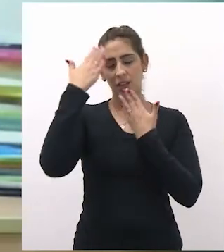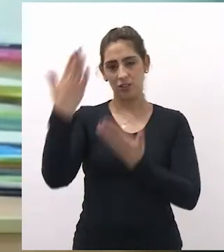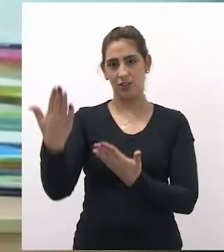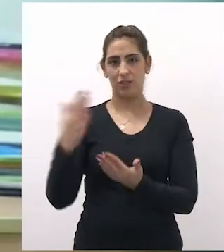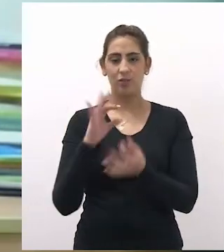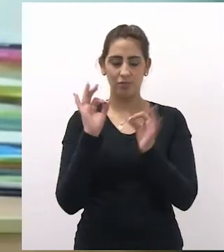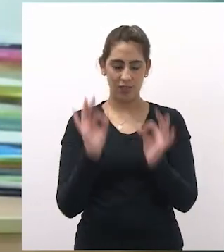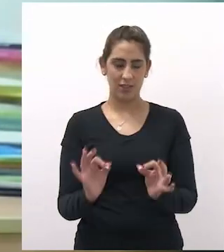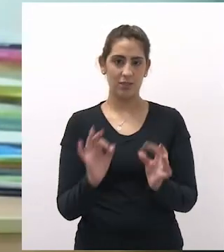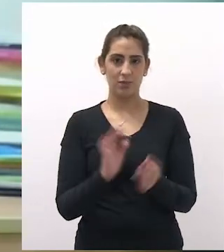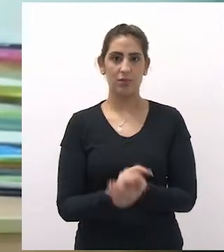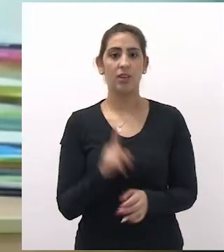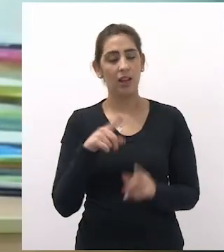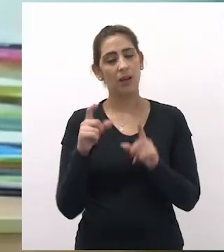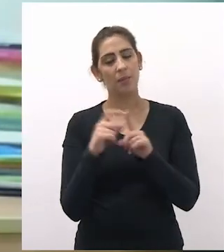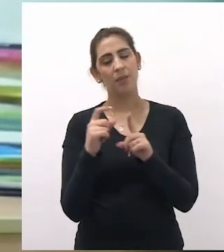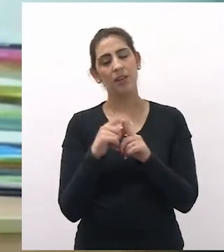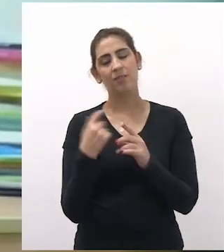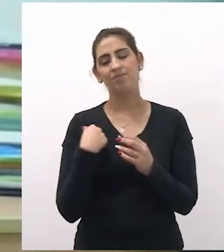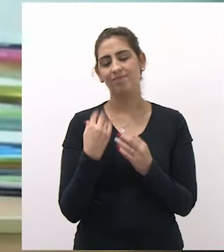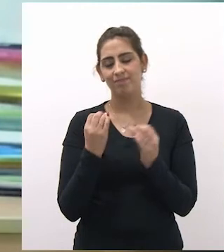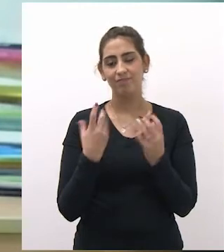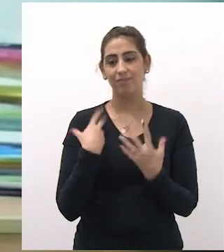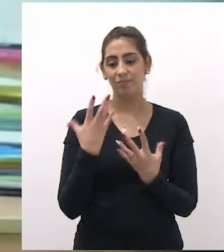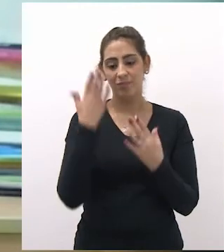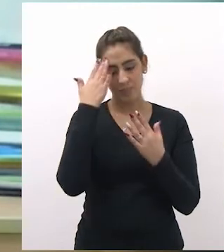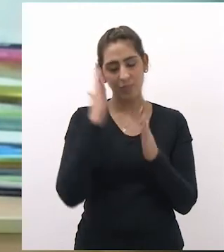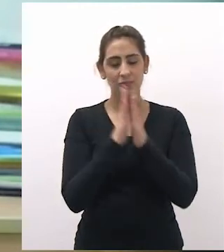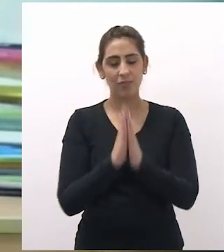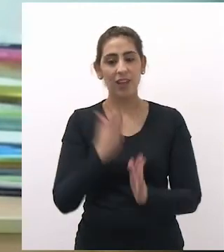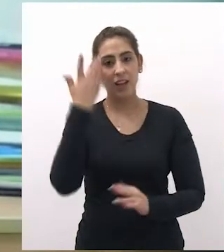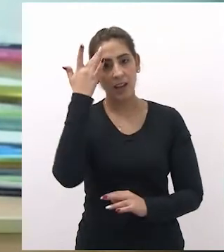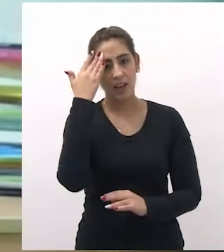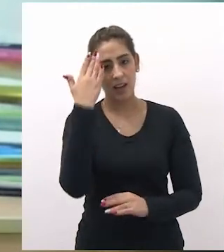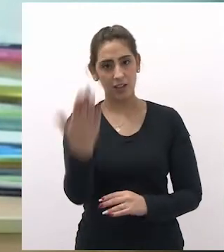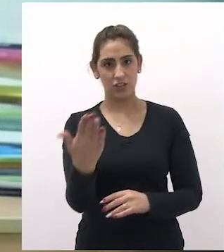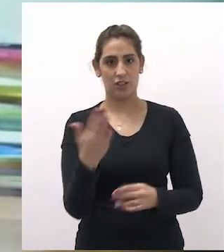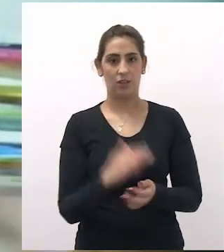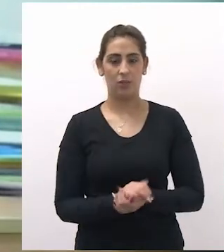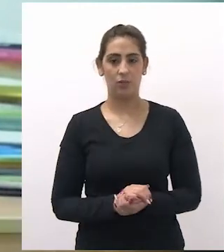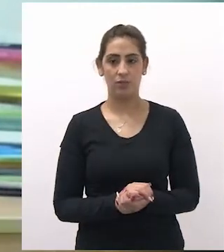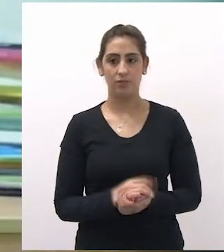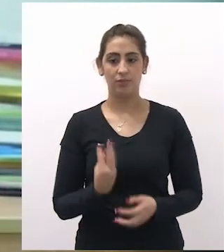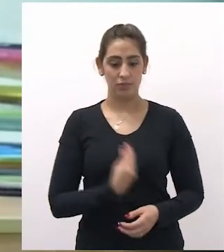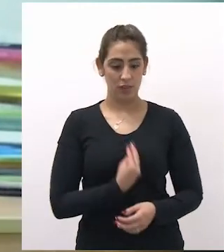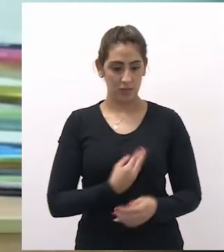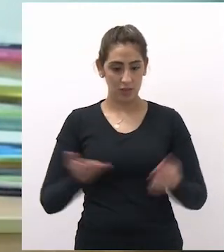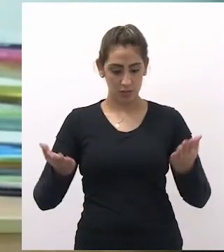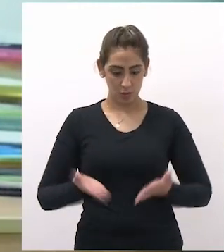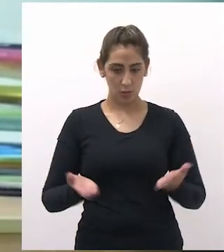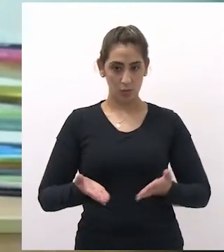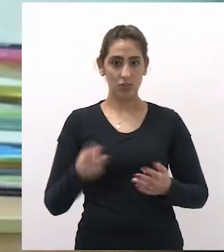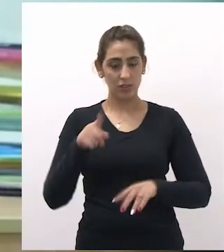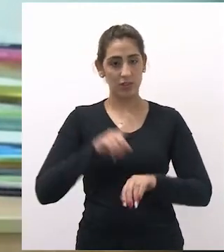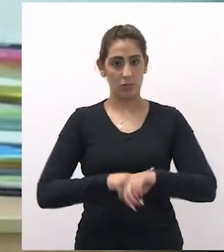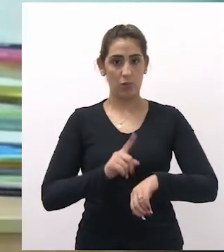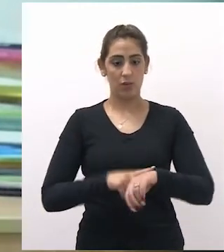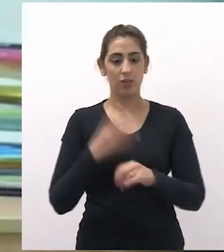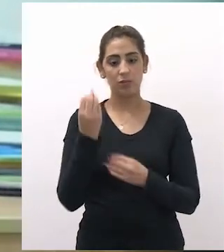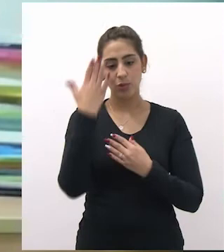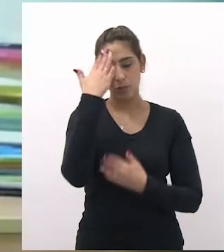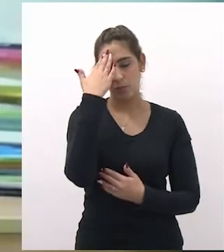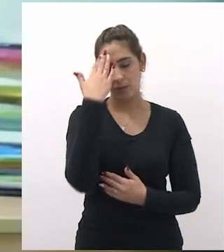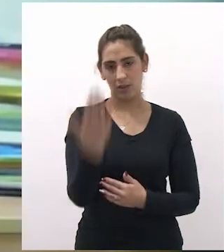mesmo. É a palavra que define aqui o que estamos vivenciando hoje, nesse momento com vocês